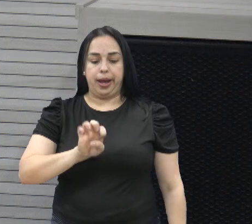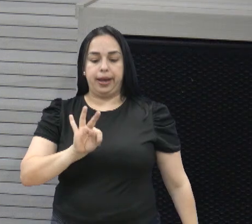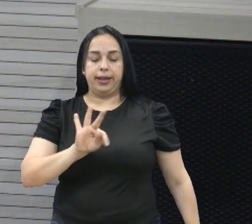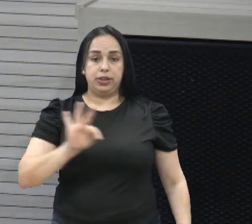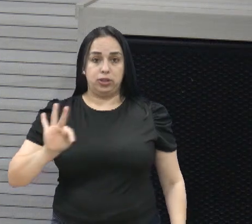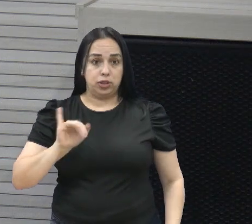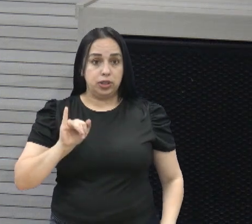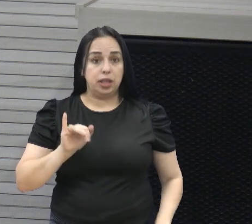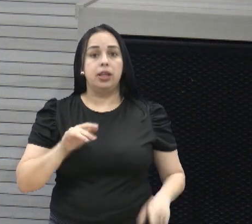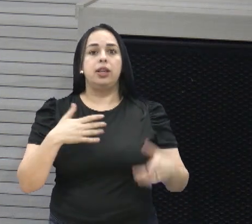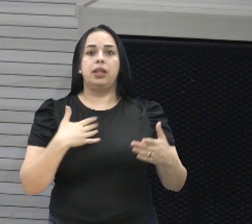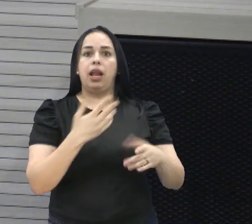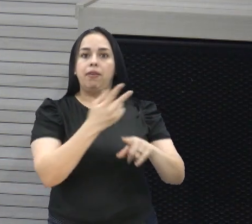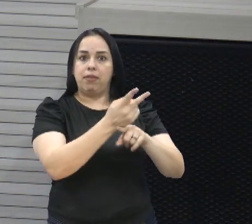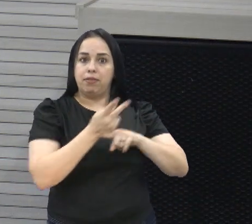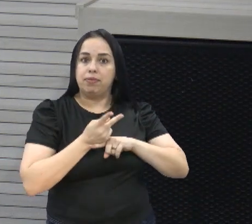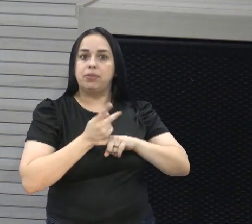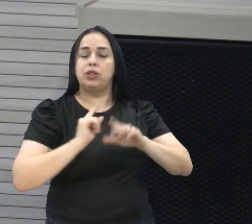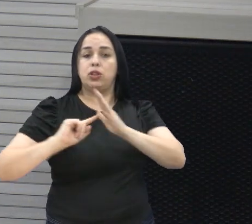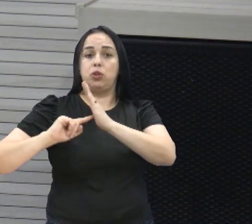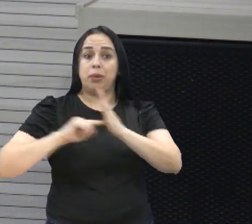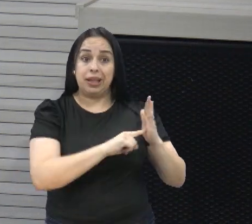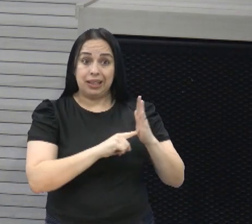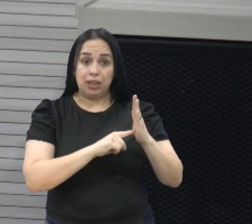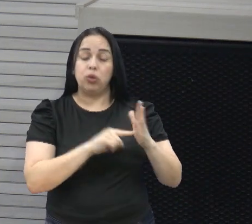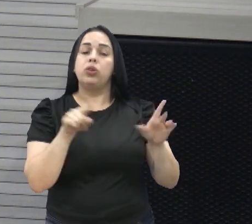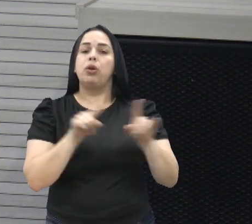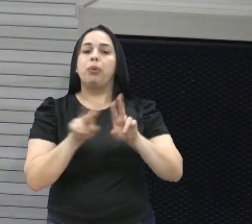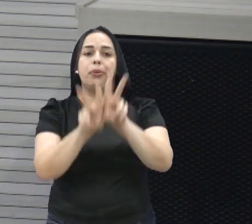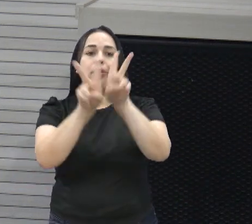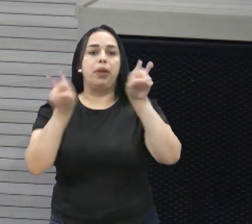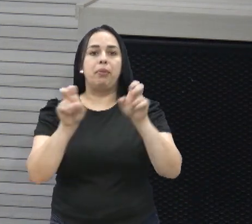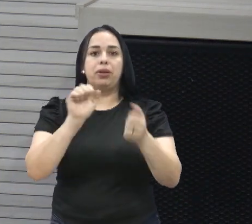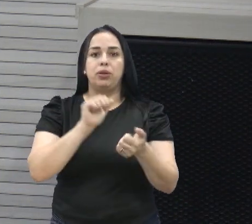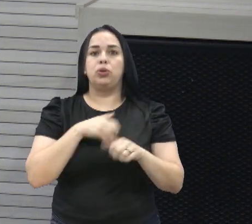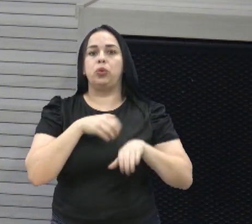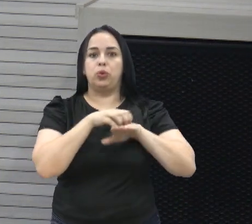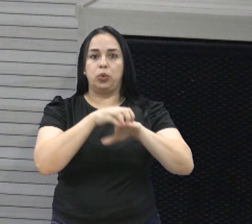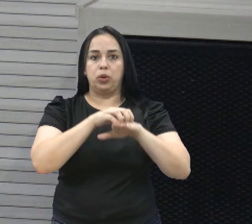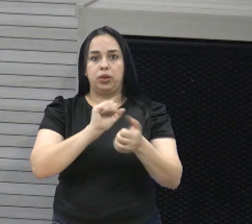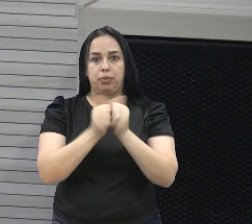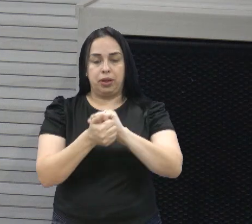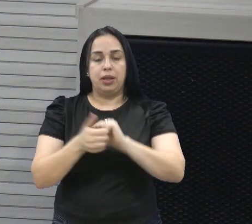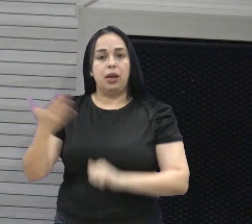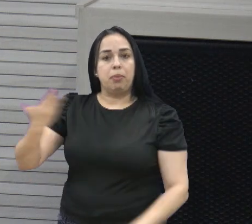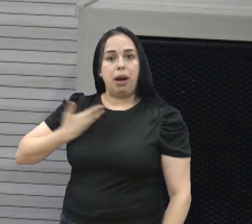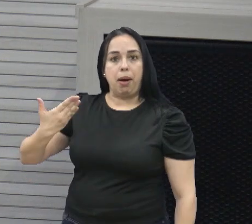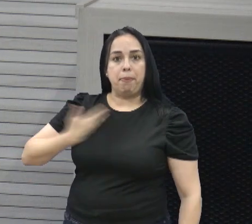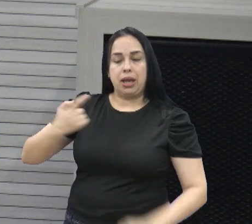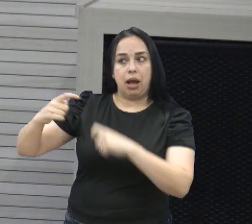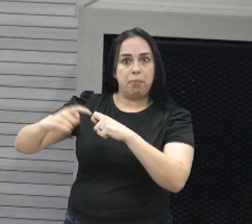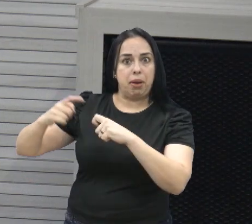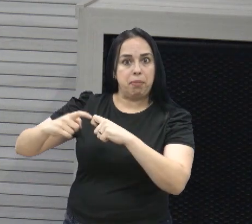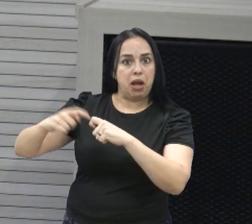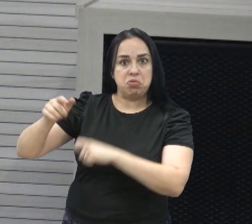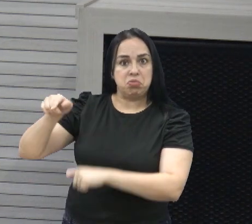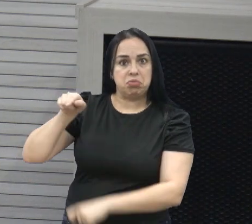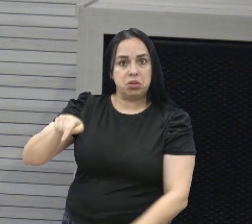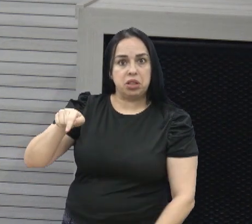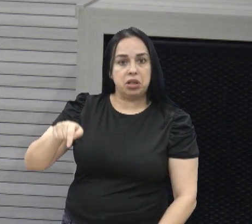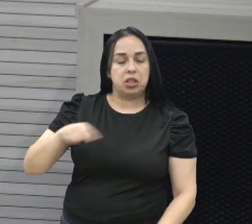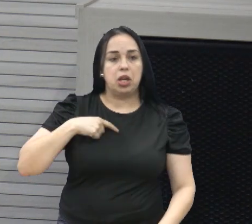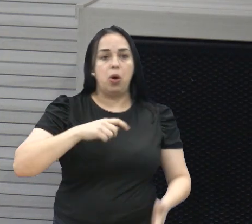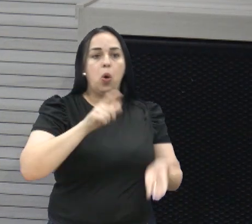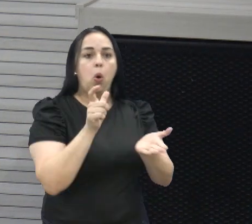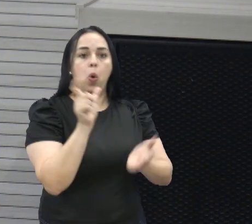andamento justamente sobre o transporte adaptado, que tem uma colega médica lá que não está renovando a carteirinha para